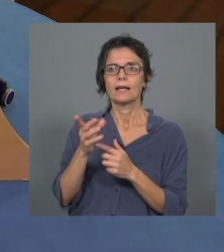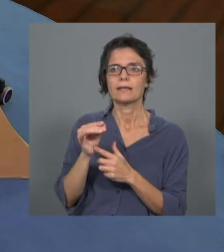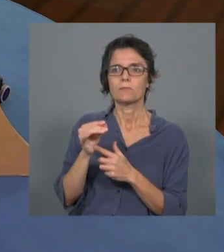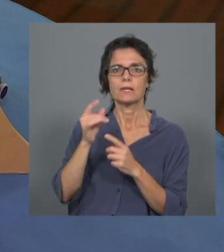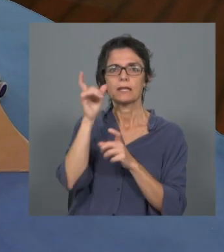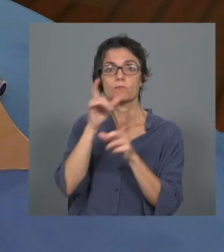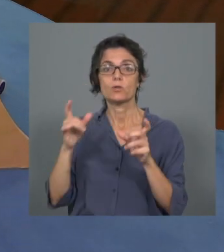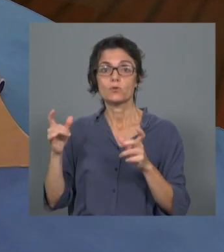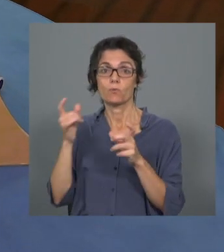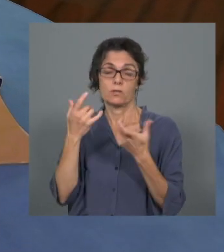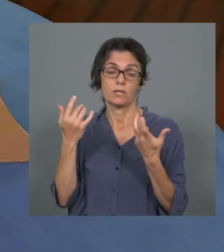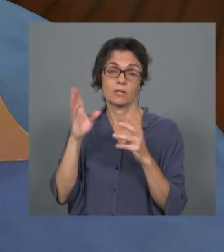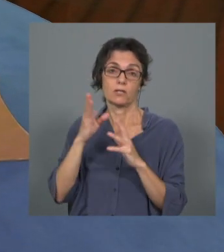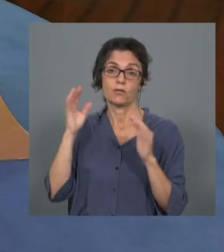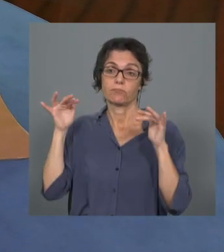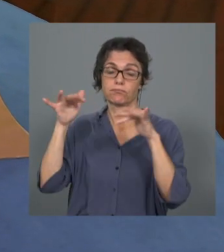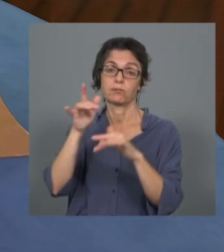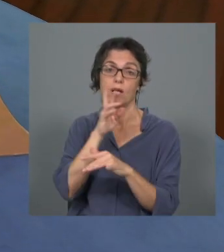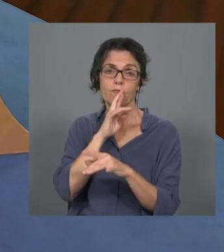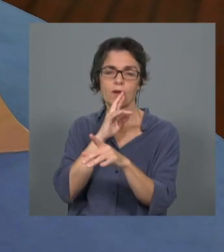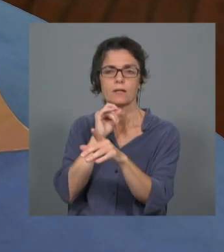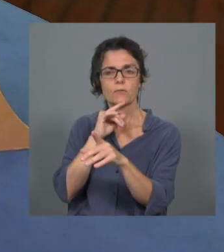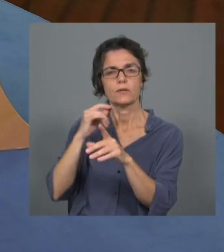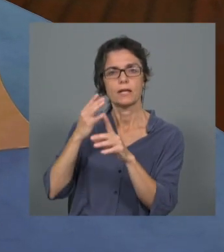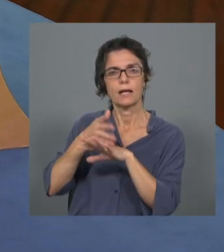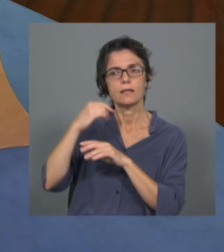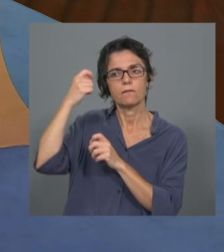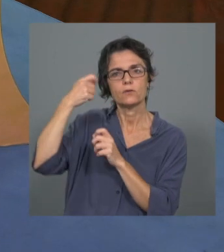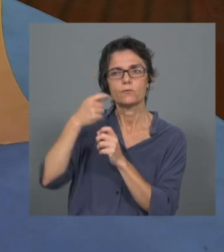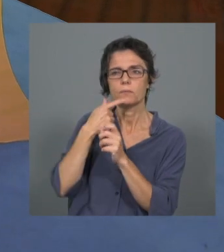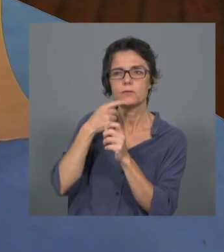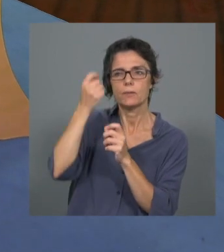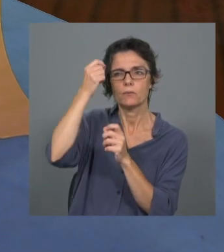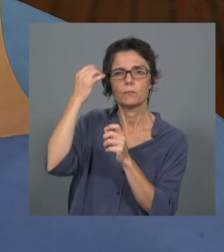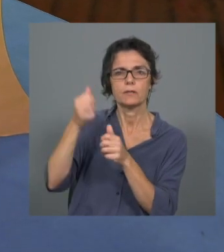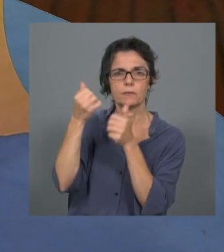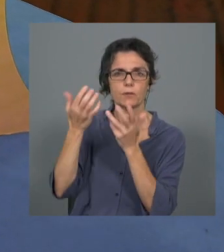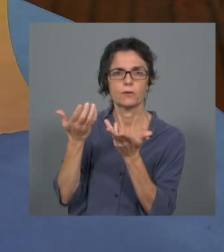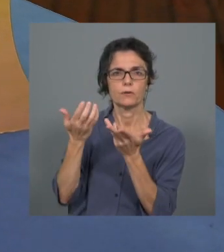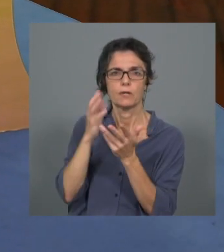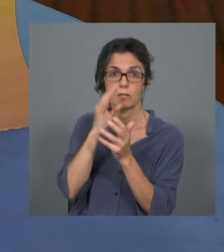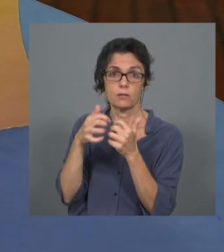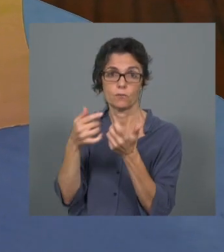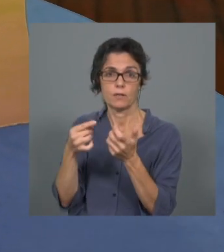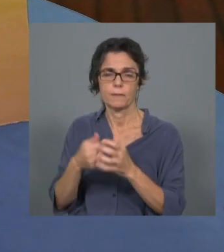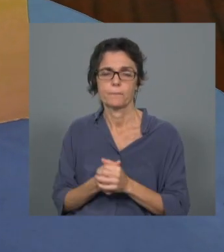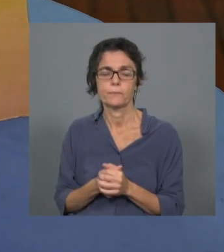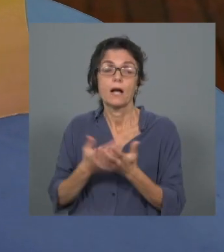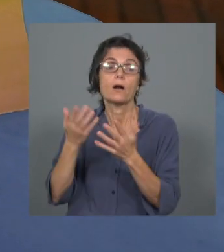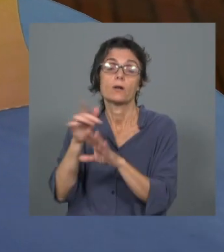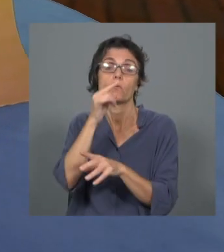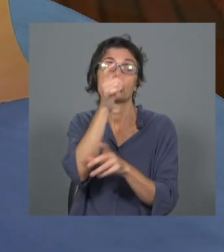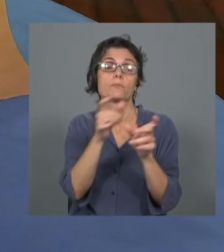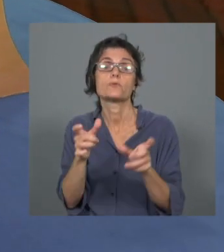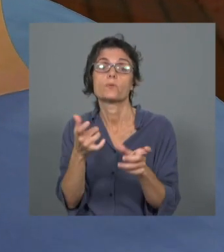no caso deles, se tiverem algumas dúvidas, ali com a certeza que ajudará a esclarecer. Para quem não é crente, fica